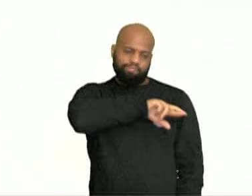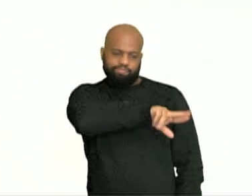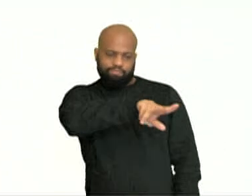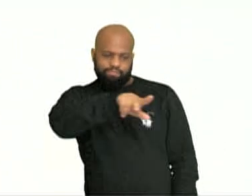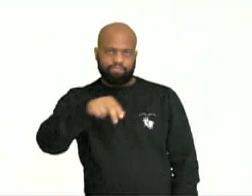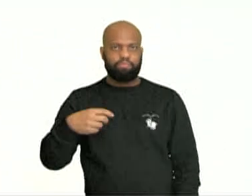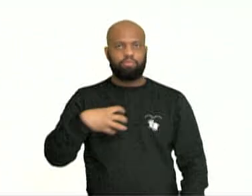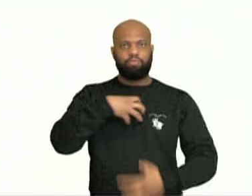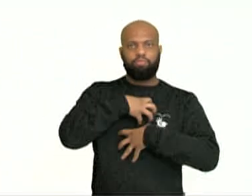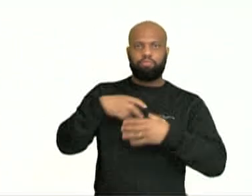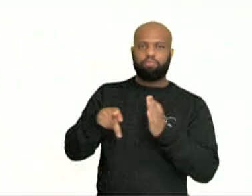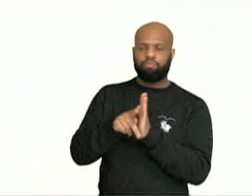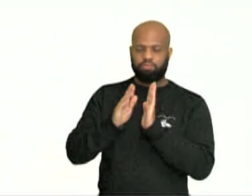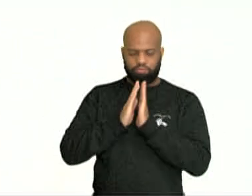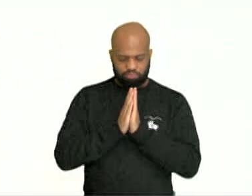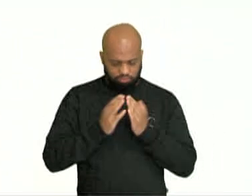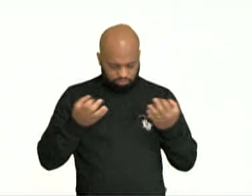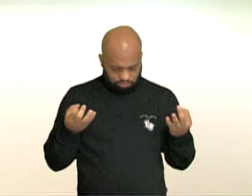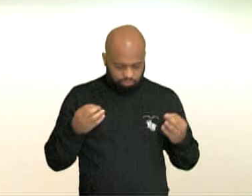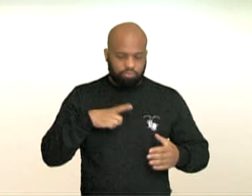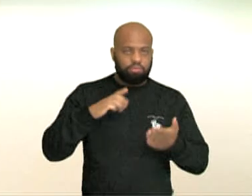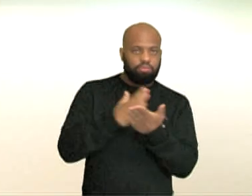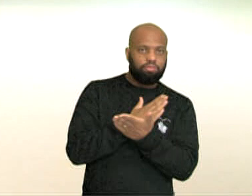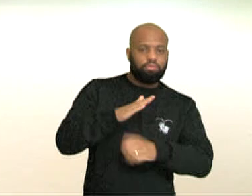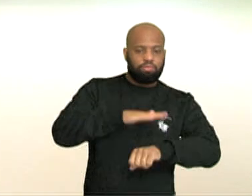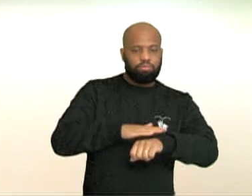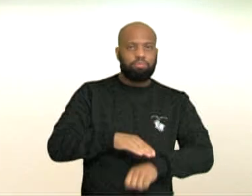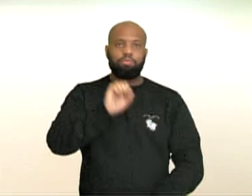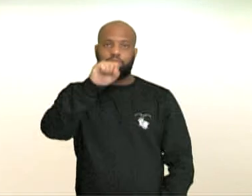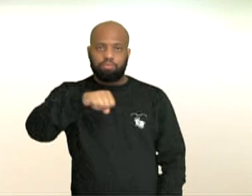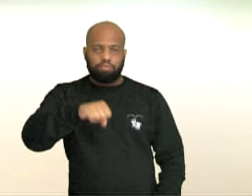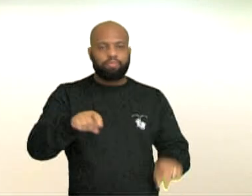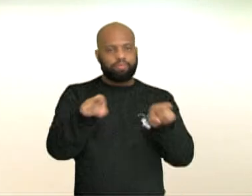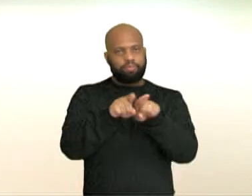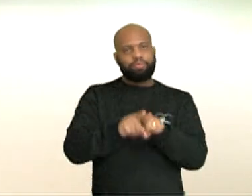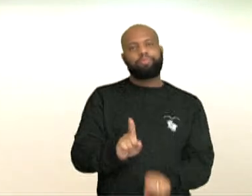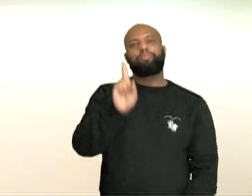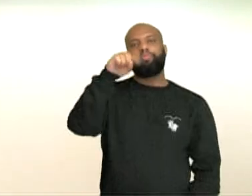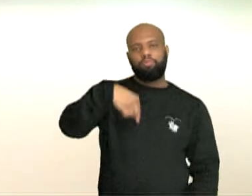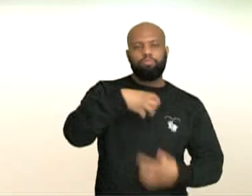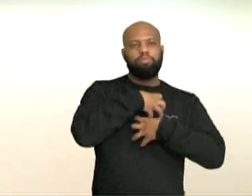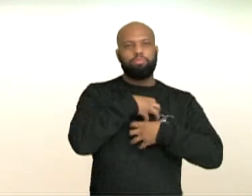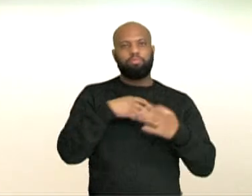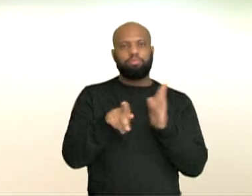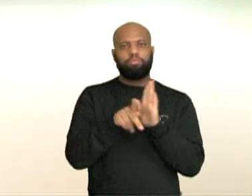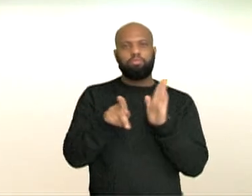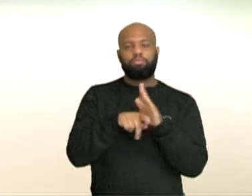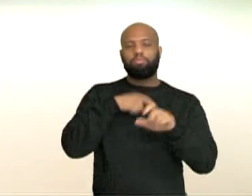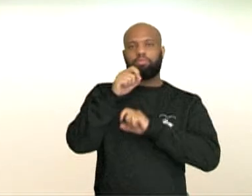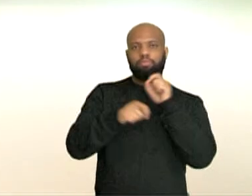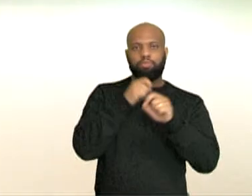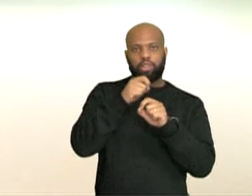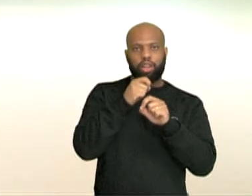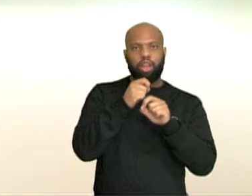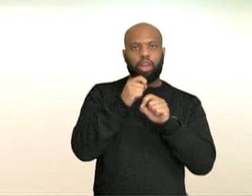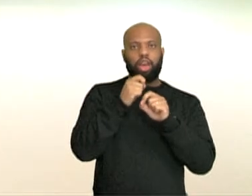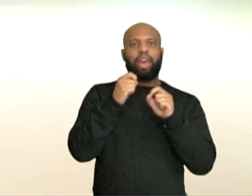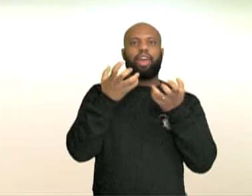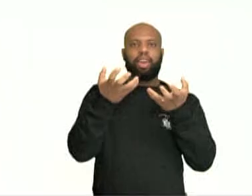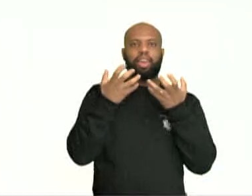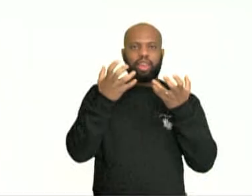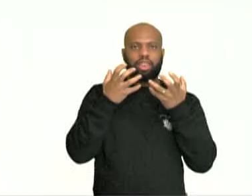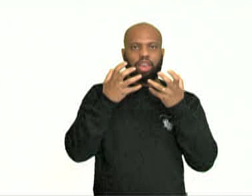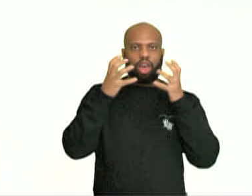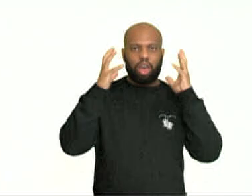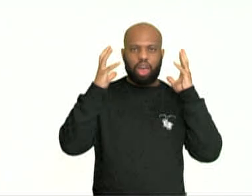práticas meditativas, em alguns momentos sim, ele também é considerado uma forma de meditação. Ele